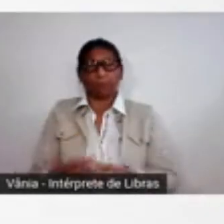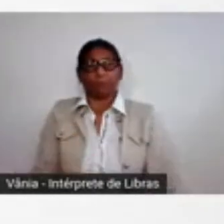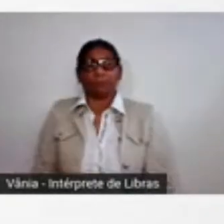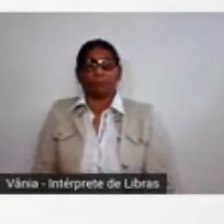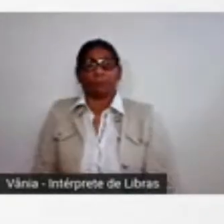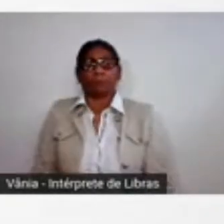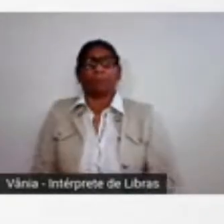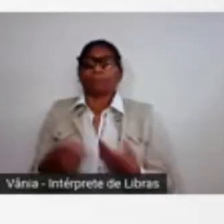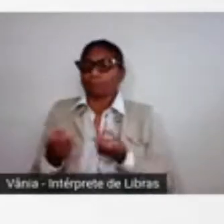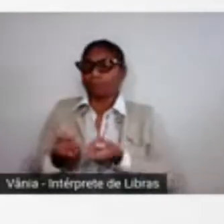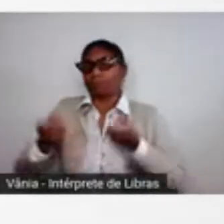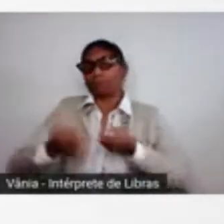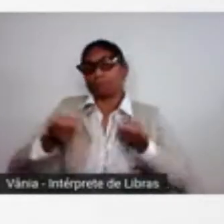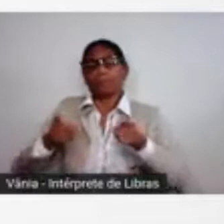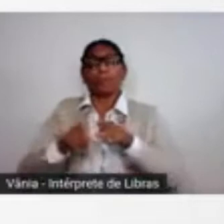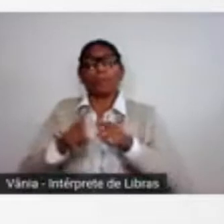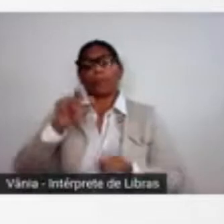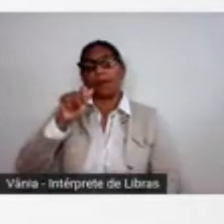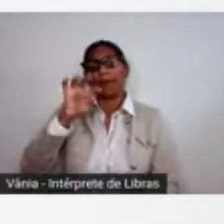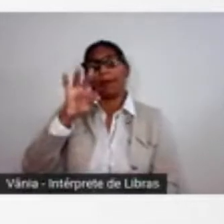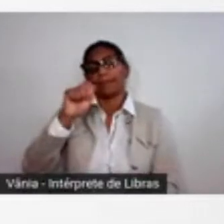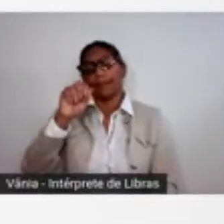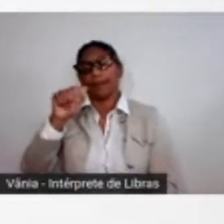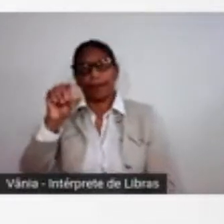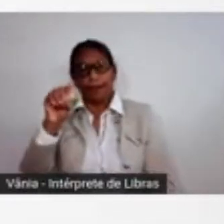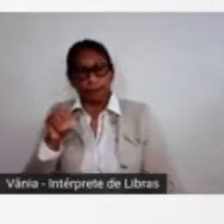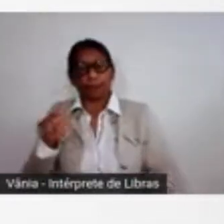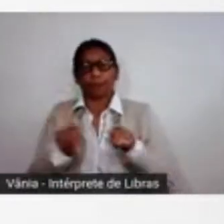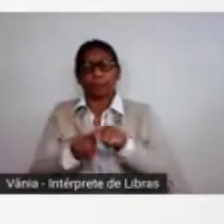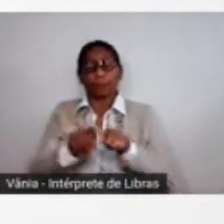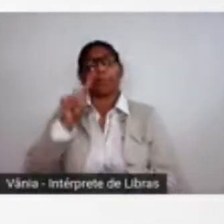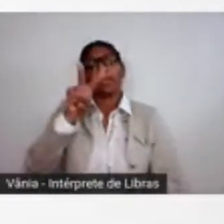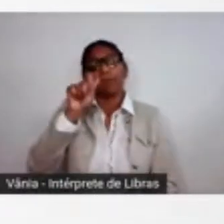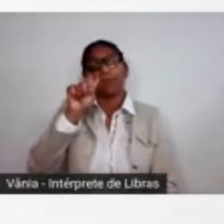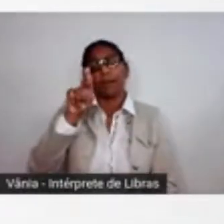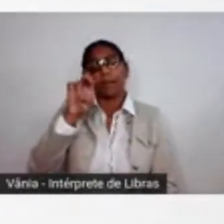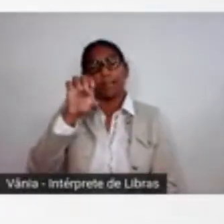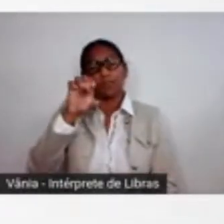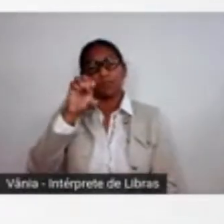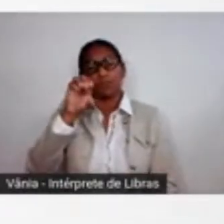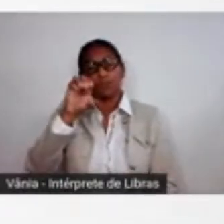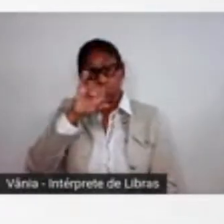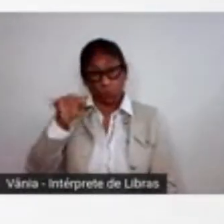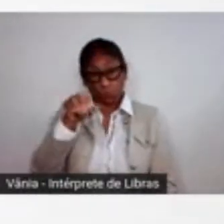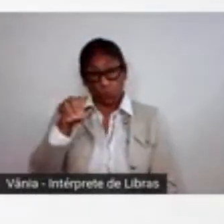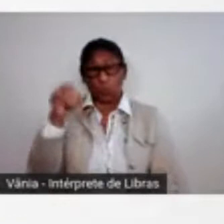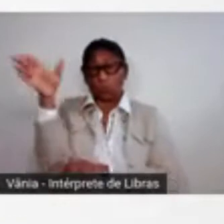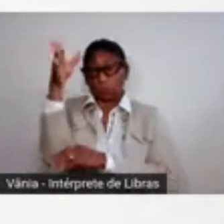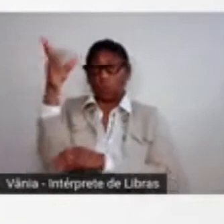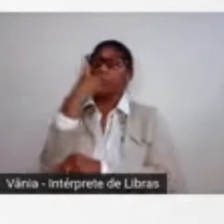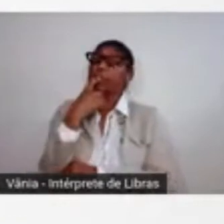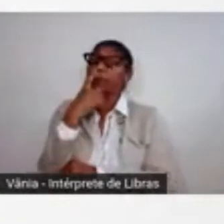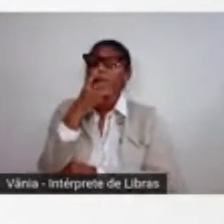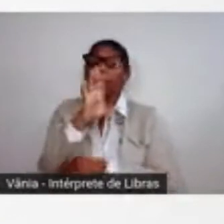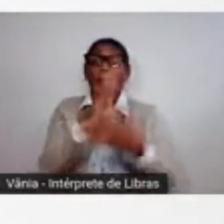varejista, para o comércio também de atacado não essencial, para a bandeira vermelha, com a possibilidade de funcionamento com restrições em dias